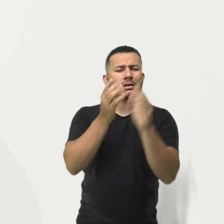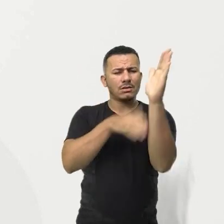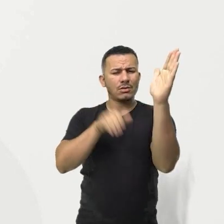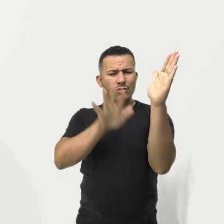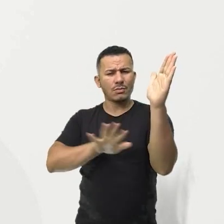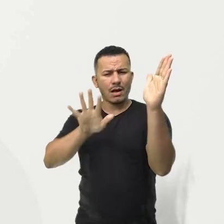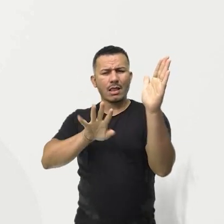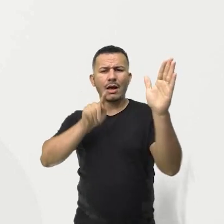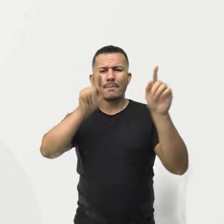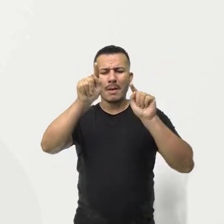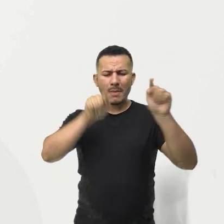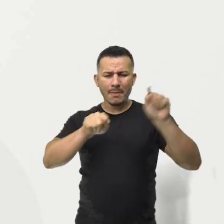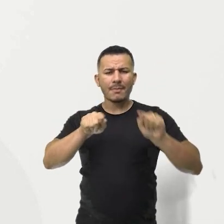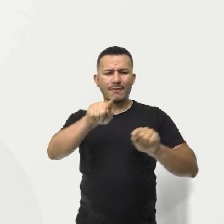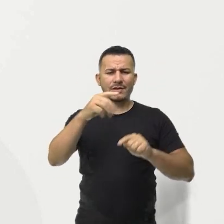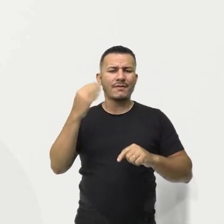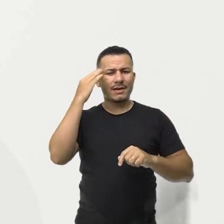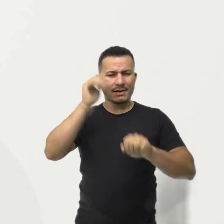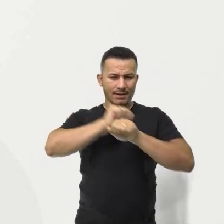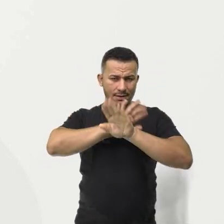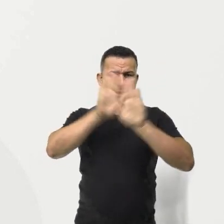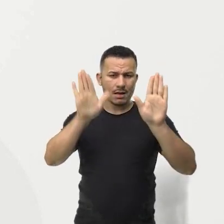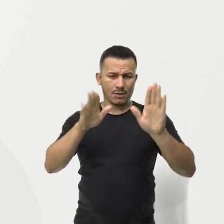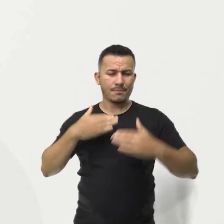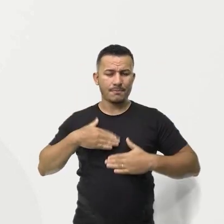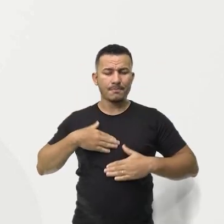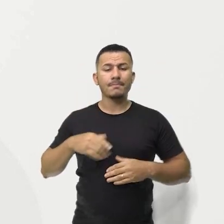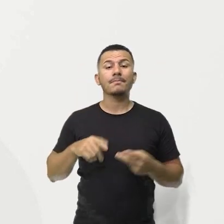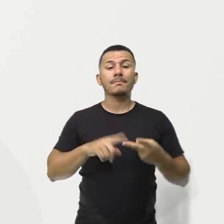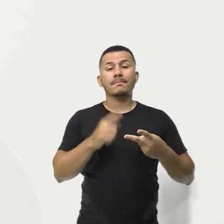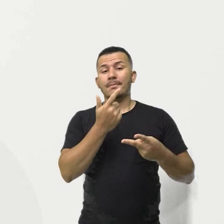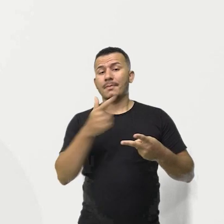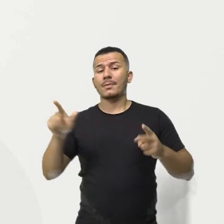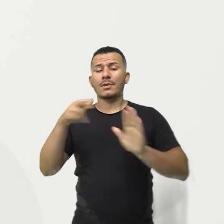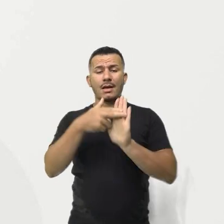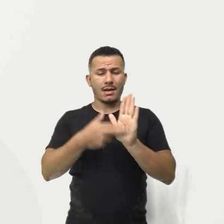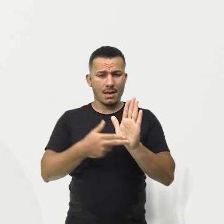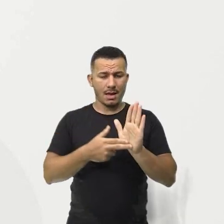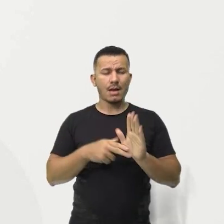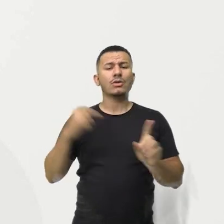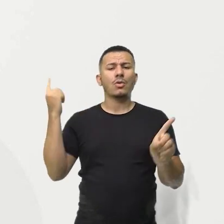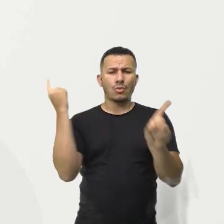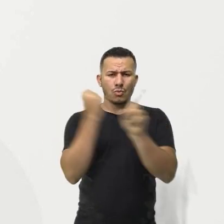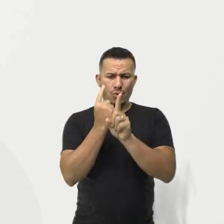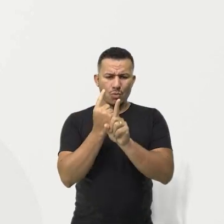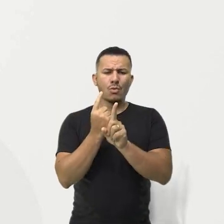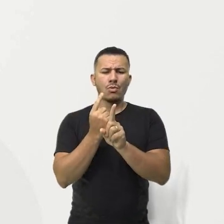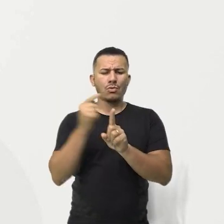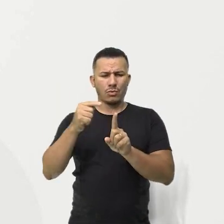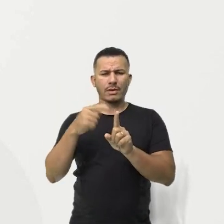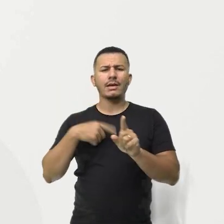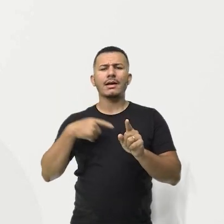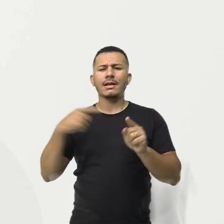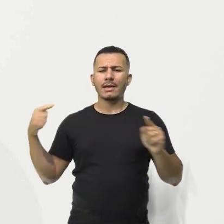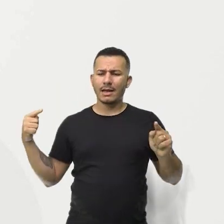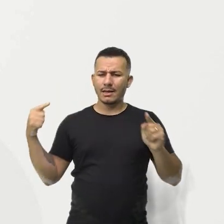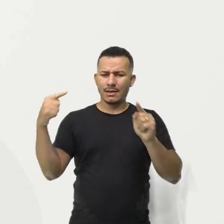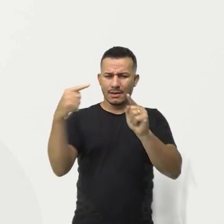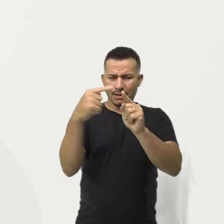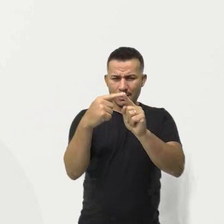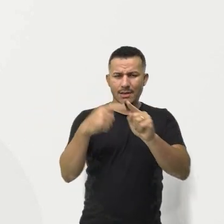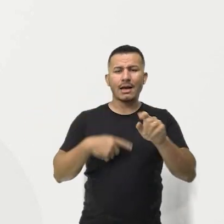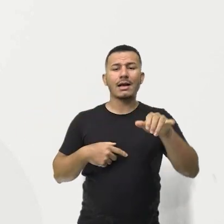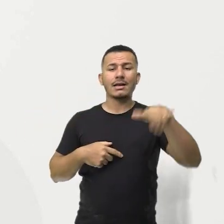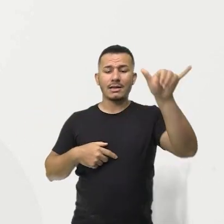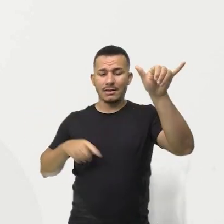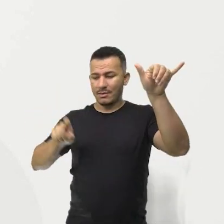próxima cartela, tá? A outra regrinha é que no encontro das perpendiculares, né, onde nós sinalizamos aí localizar no